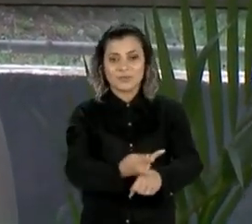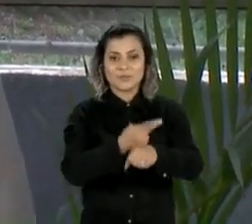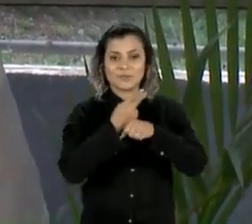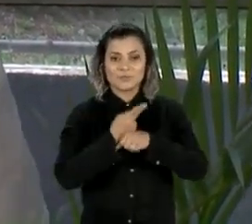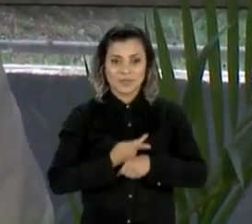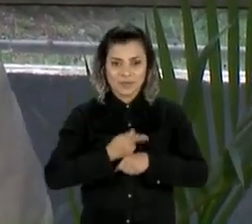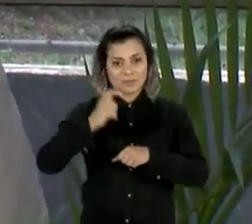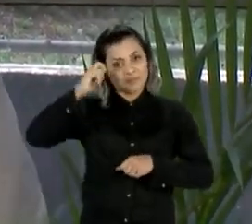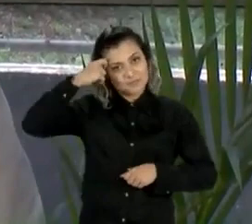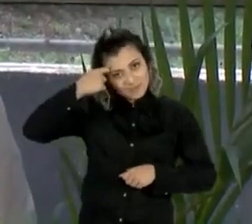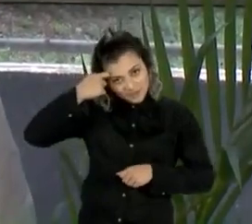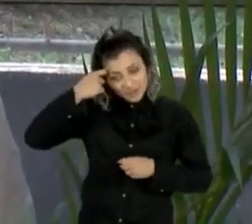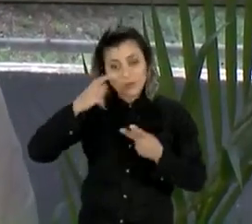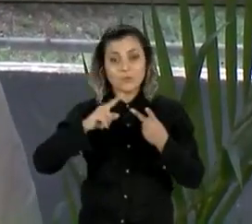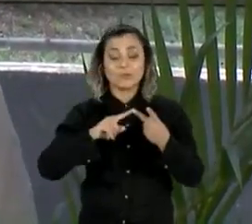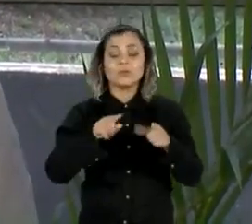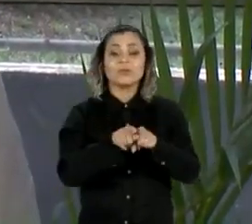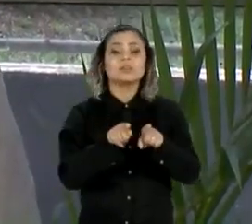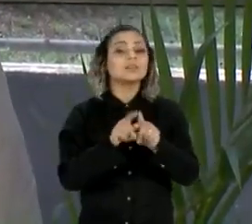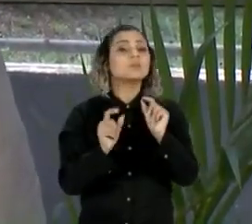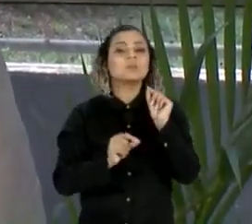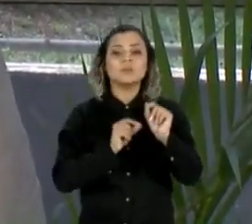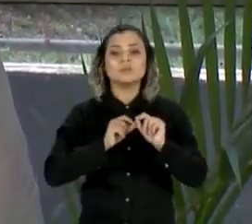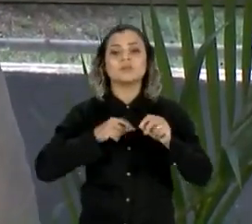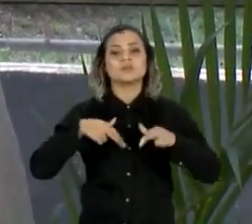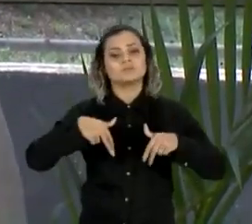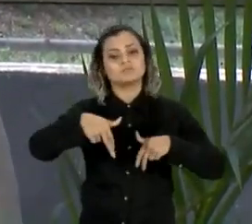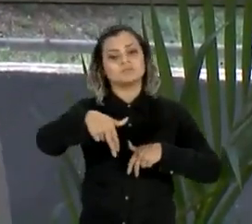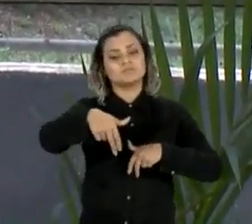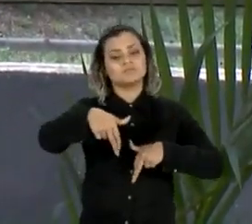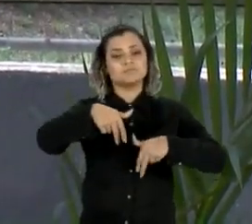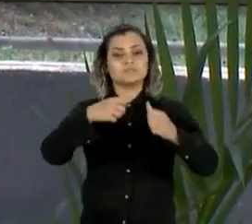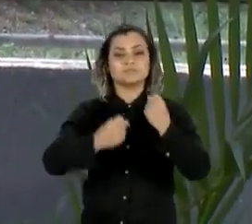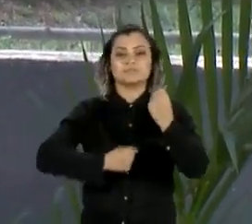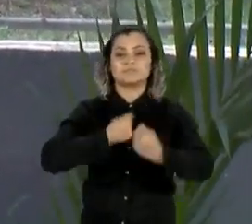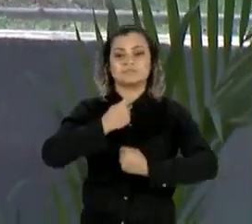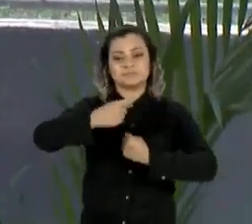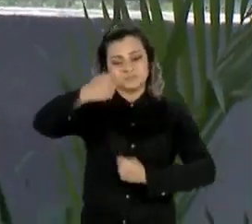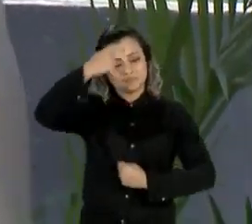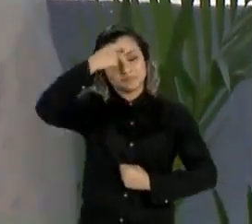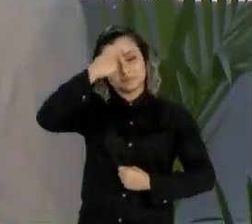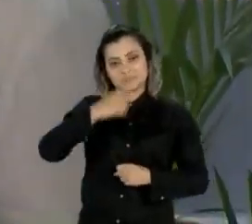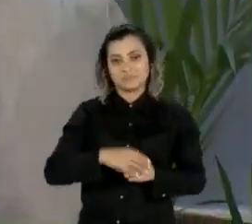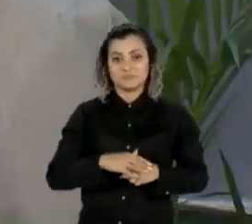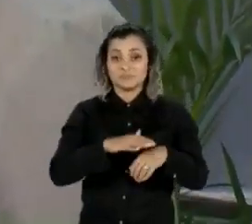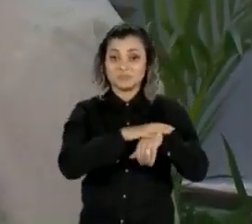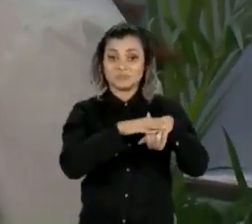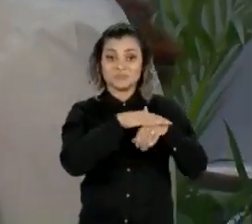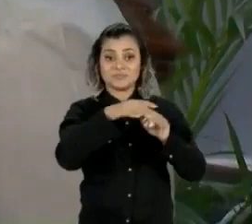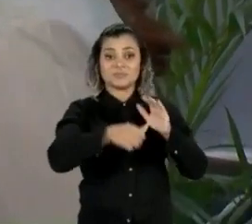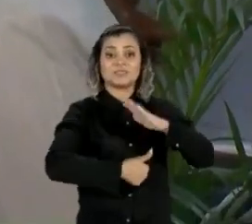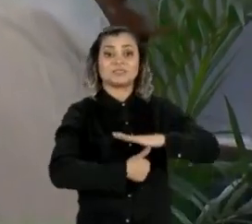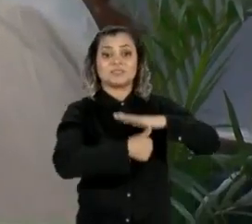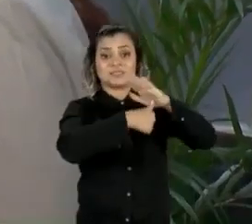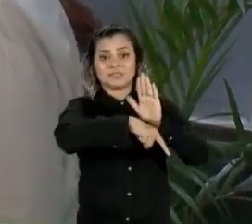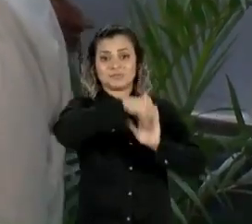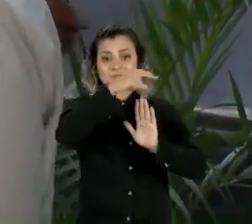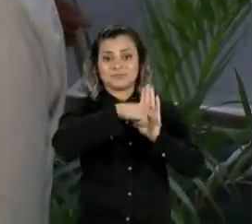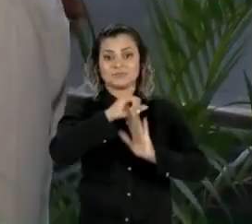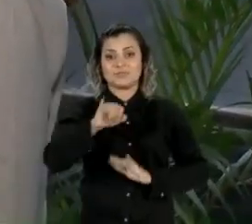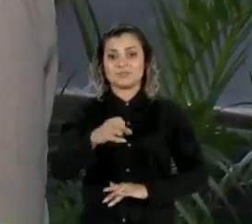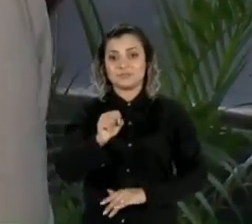Raça Negra e também a Corrida e Caminhada da Consciência. Eu converso agora com o José Vicente, que é reitor da Faculdade Zumbi